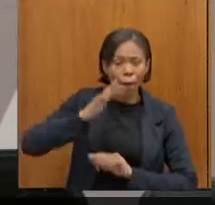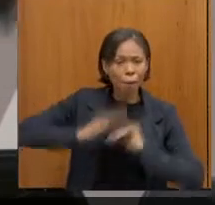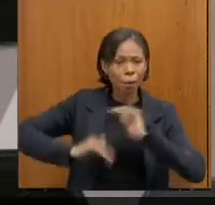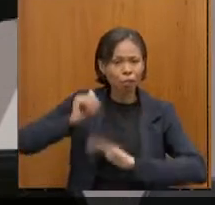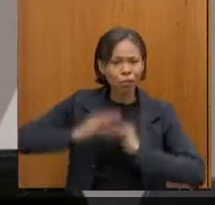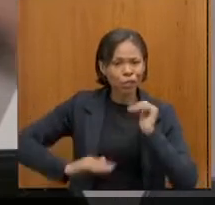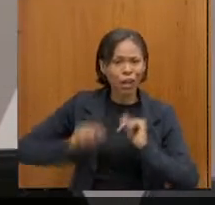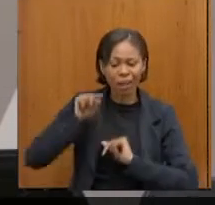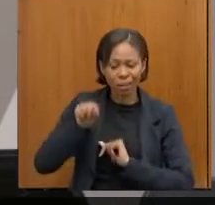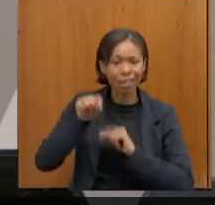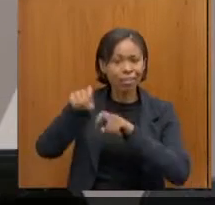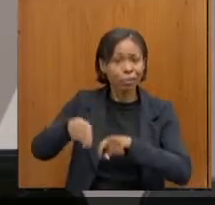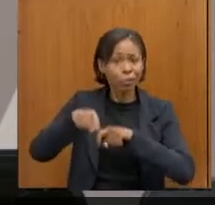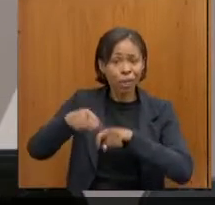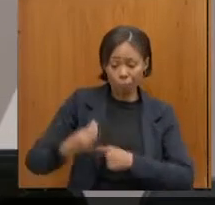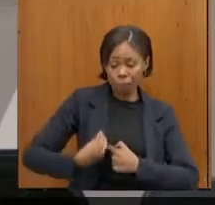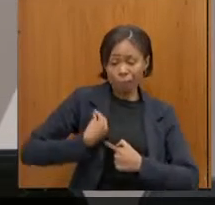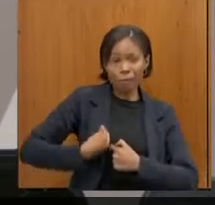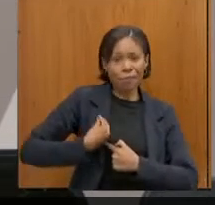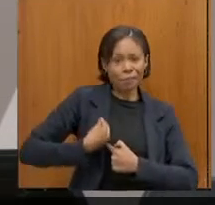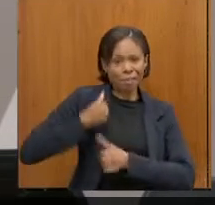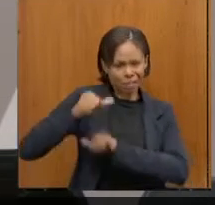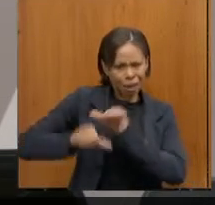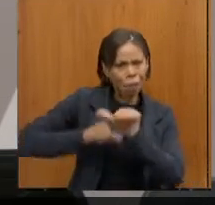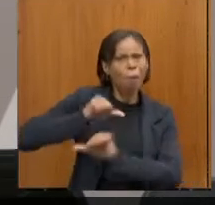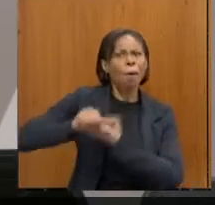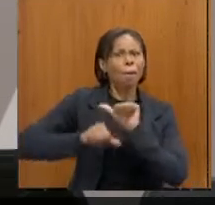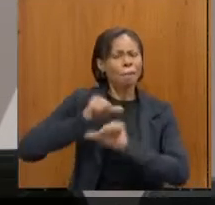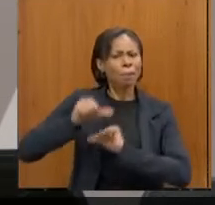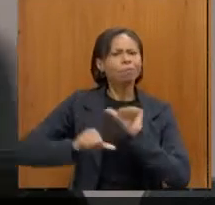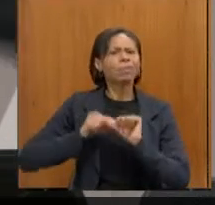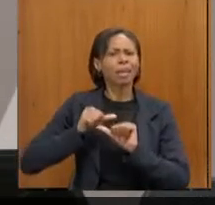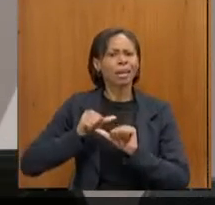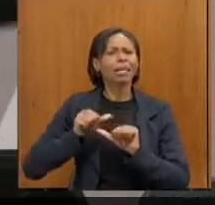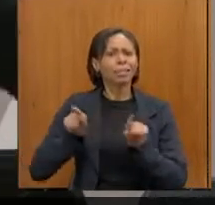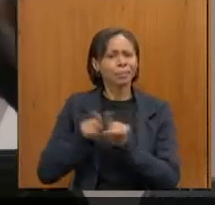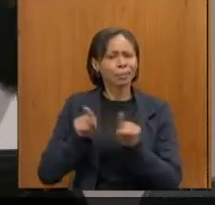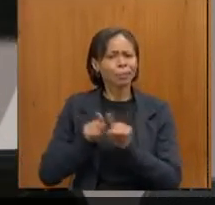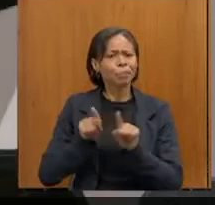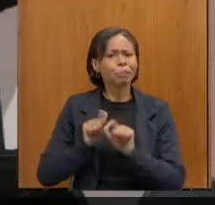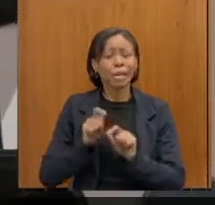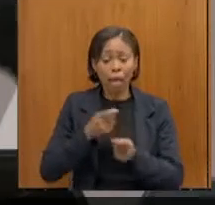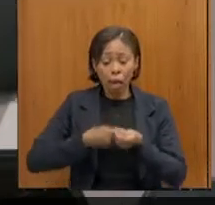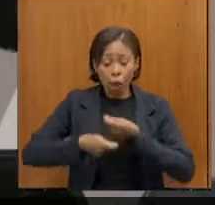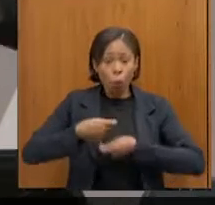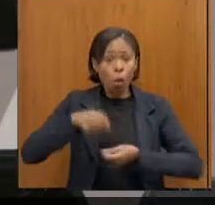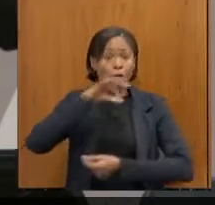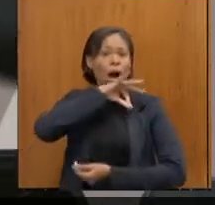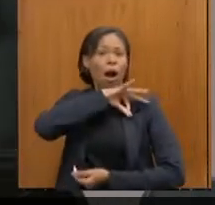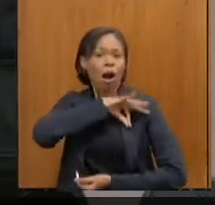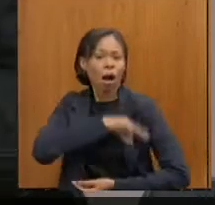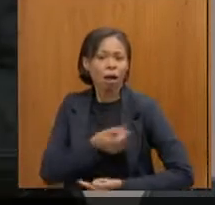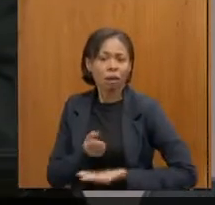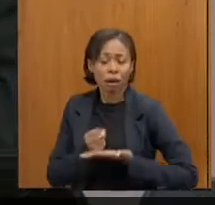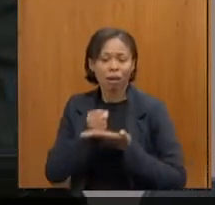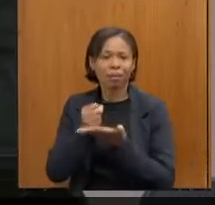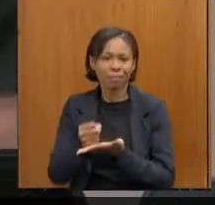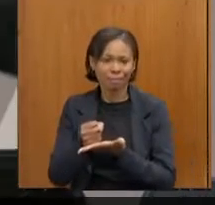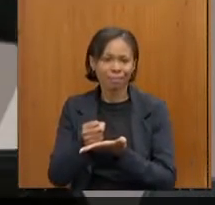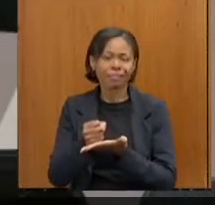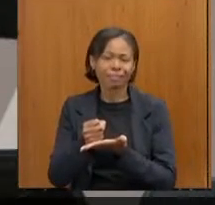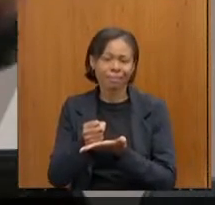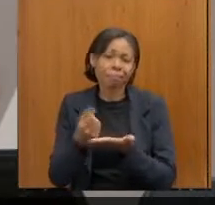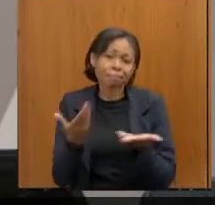na sua condição de vida das Trevas mas tirar da sua condição Econômica será do atraso